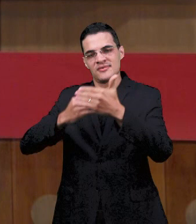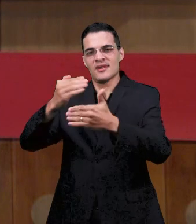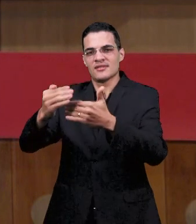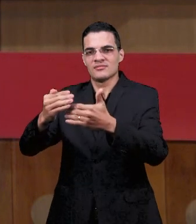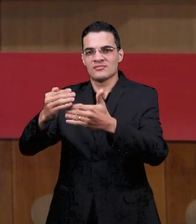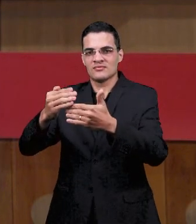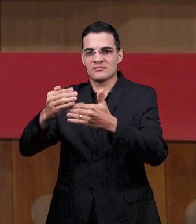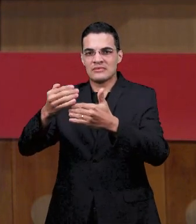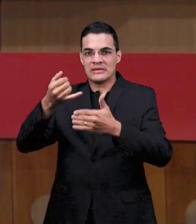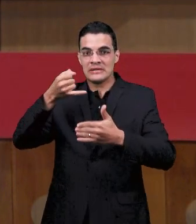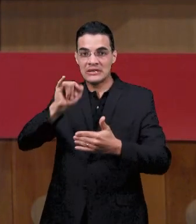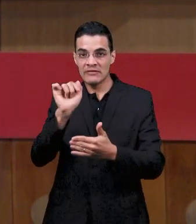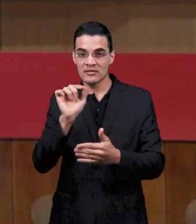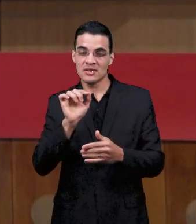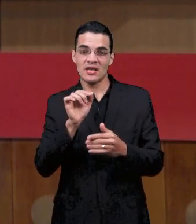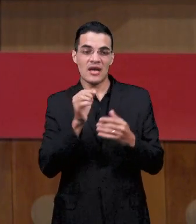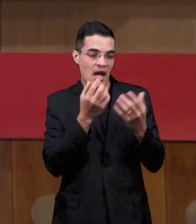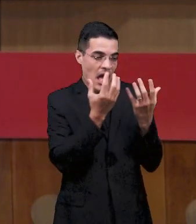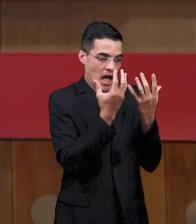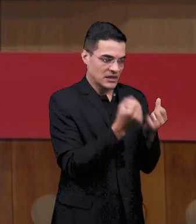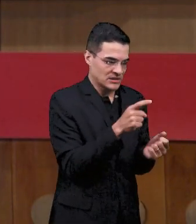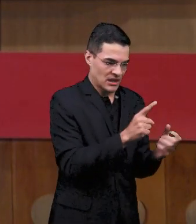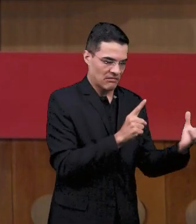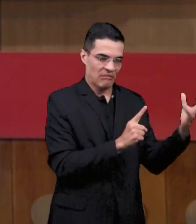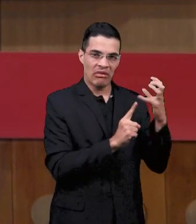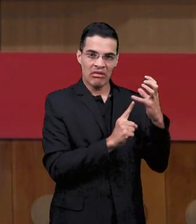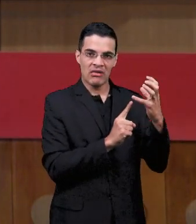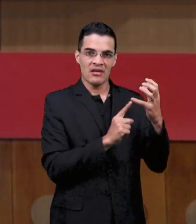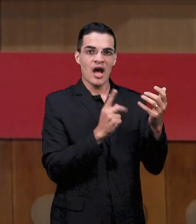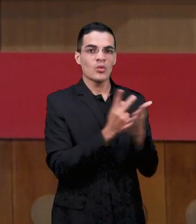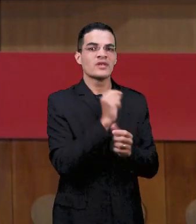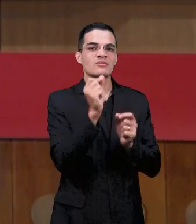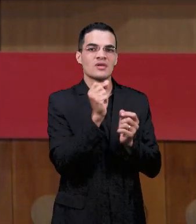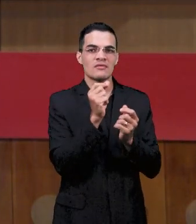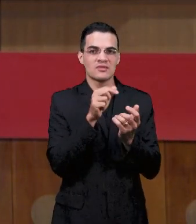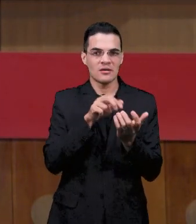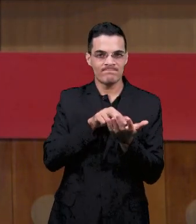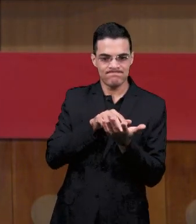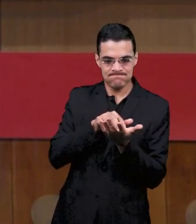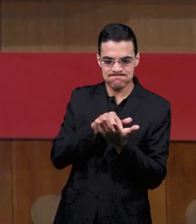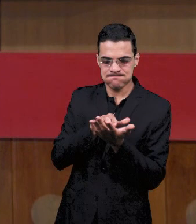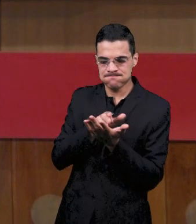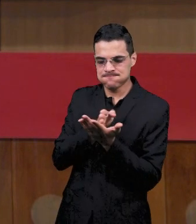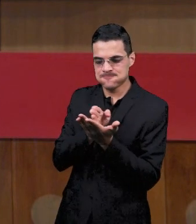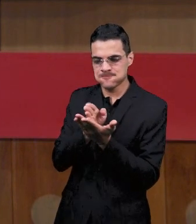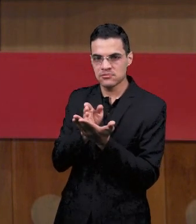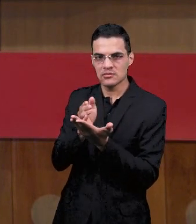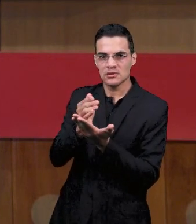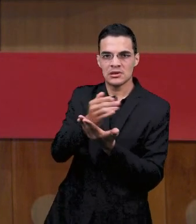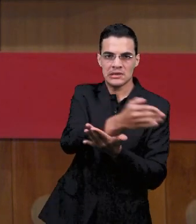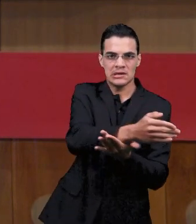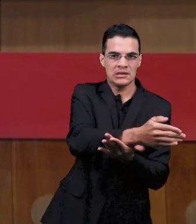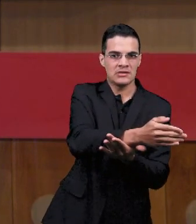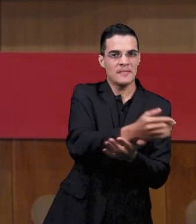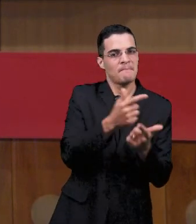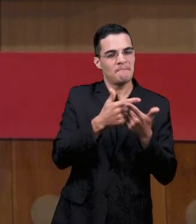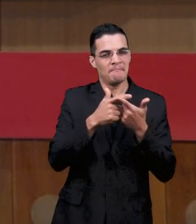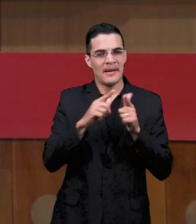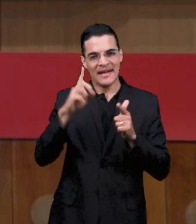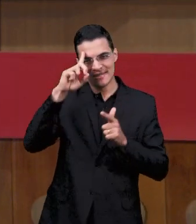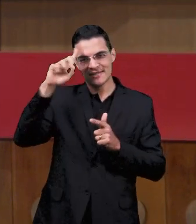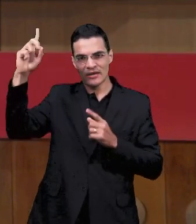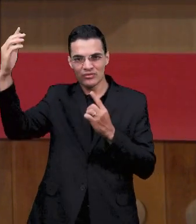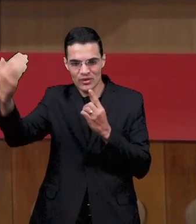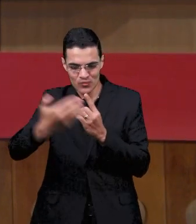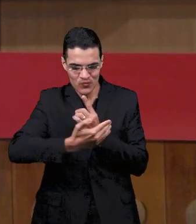você perde o equilíbrio no seu andar. Mas Deus tem guardado as suas servas debaixo do poder do sangue de Jesus.